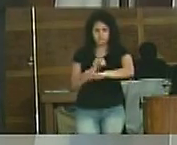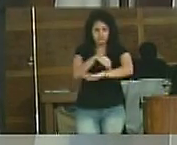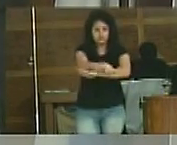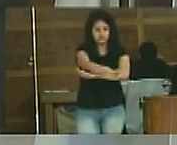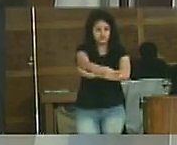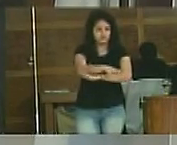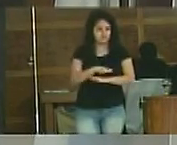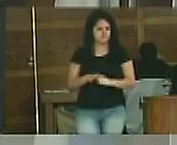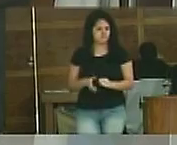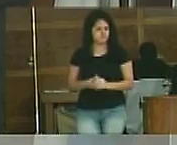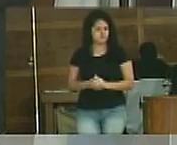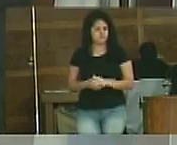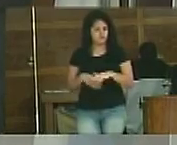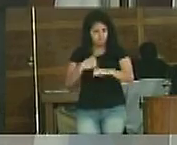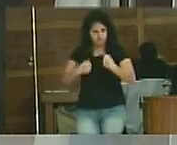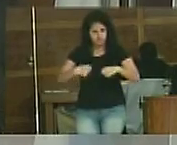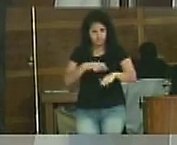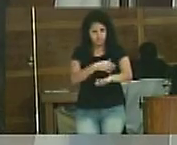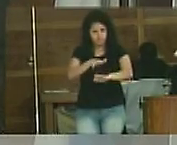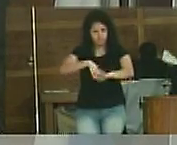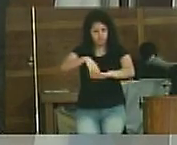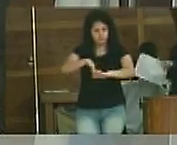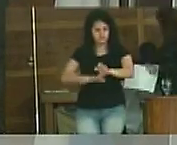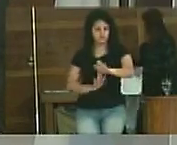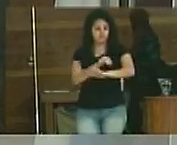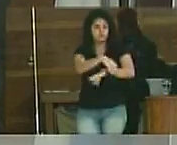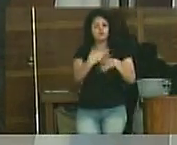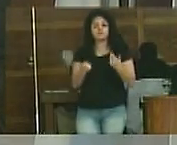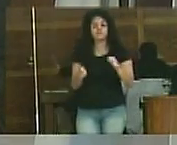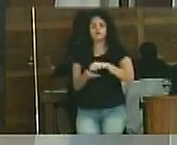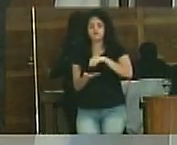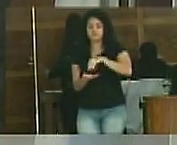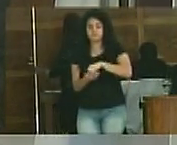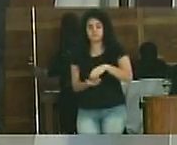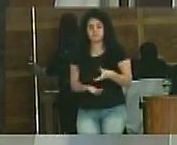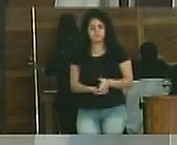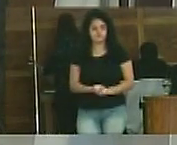voa. Então, pô, pinta aquela merda lá, pô. O que está faltando?